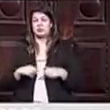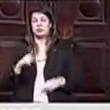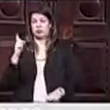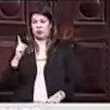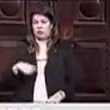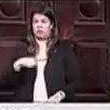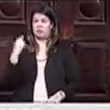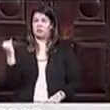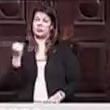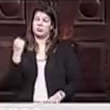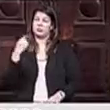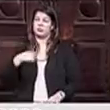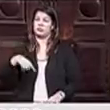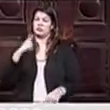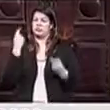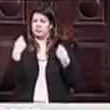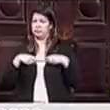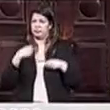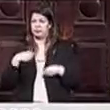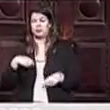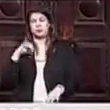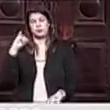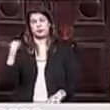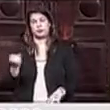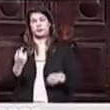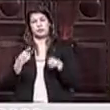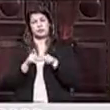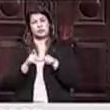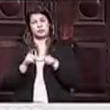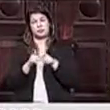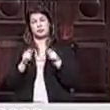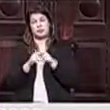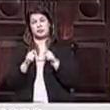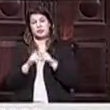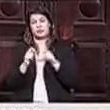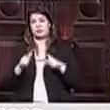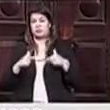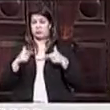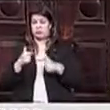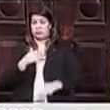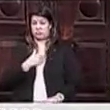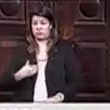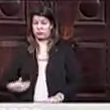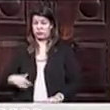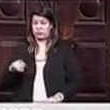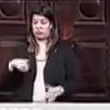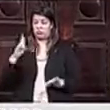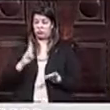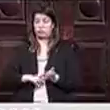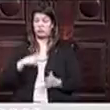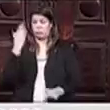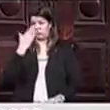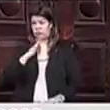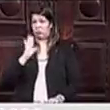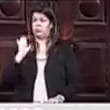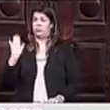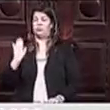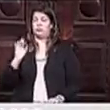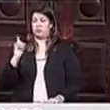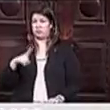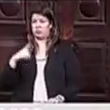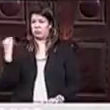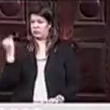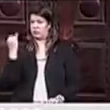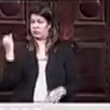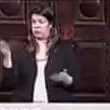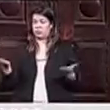é importante que nós aproveitemos essa oportunidade também para fazer com que o governo do Estado cumpra algumas coisas que são fundamentais, tanto